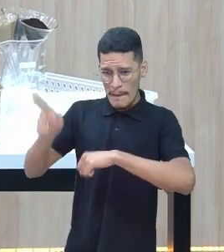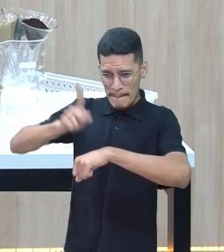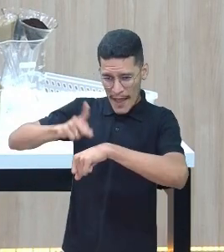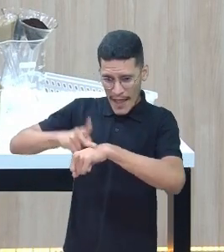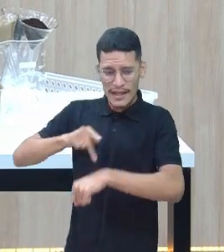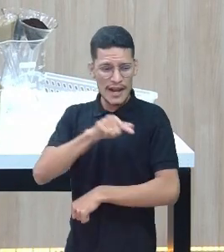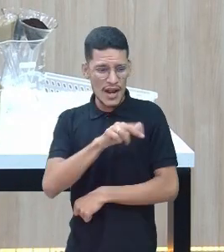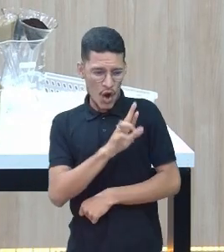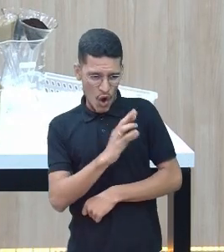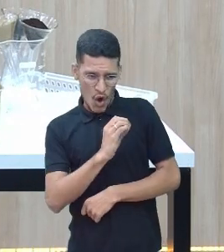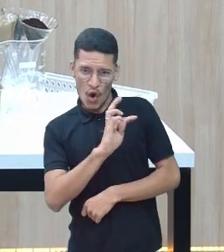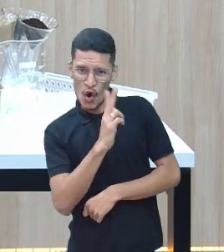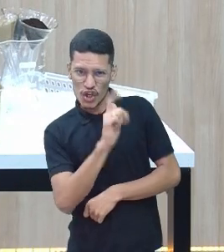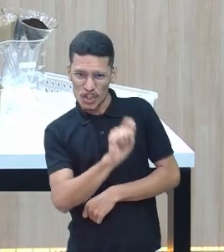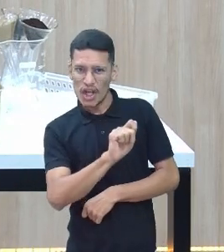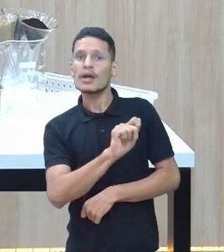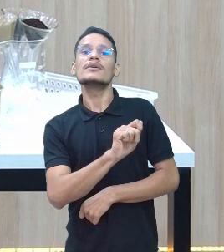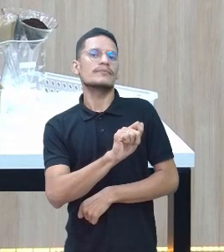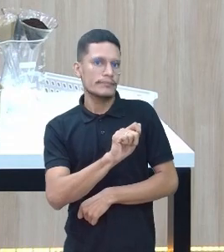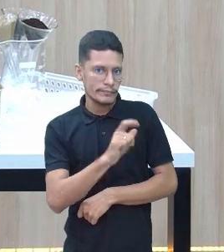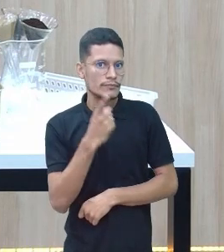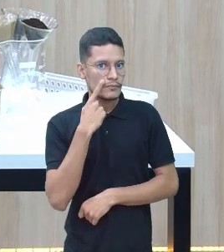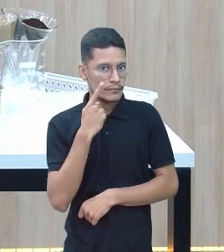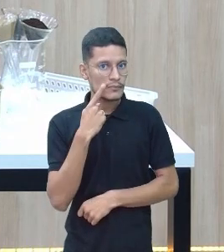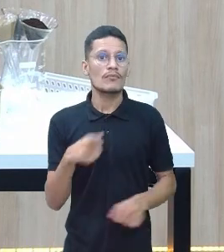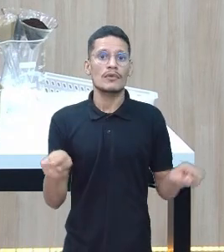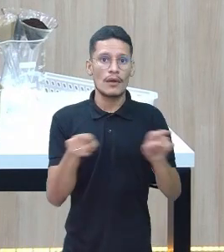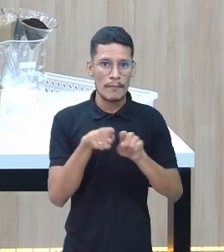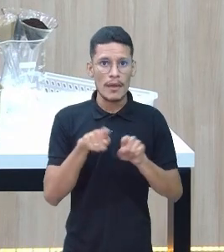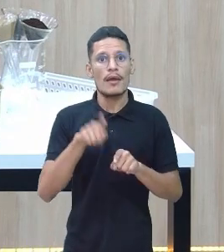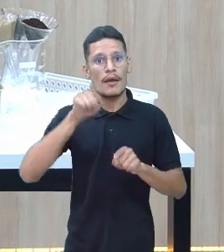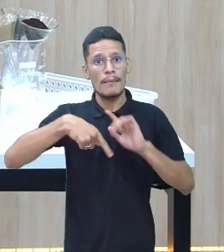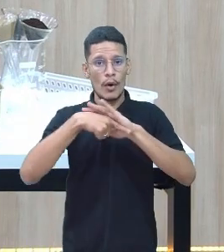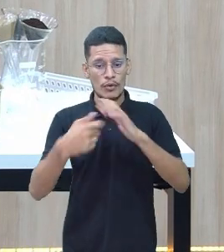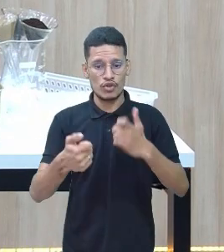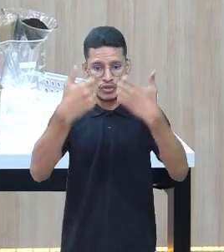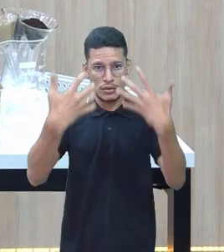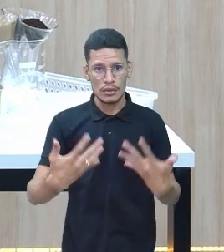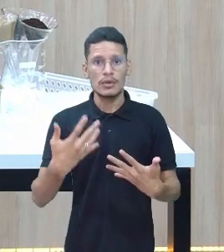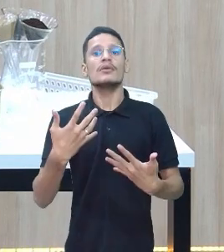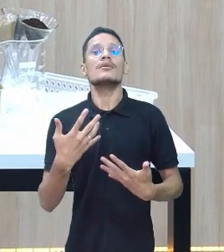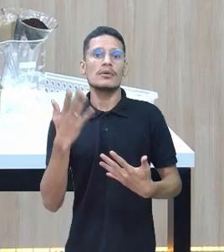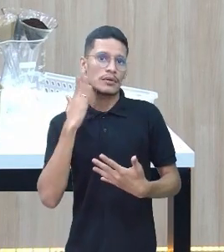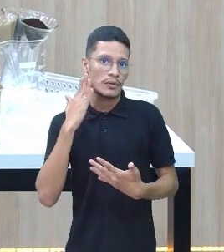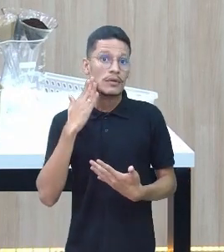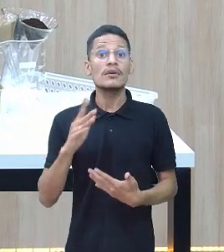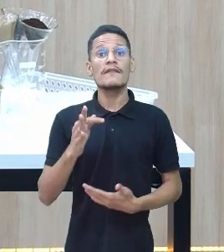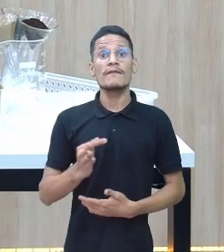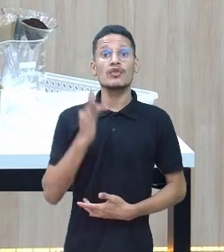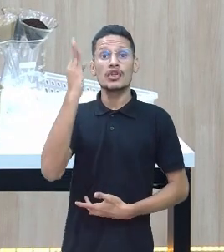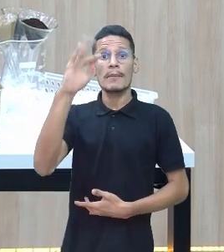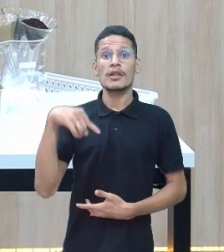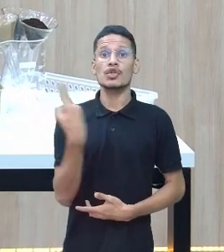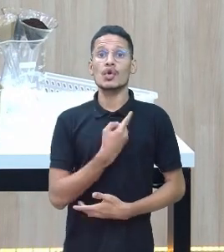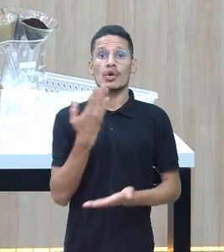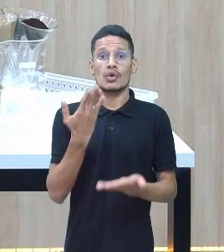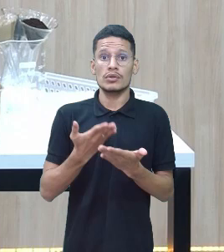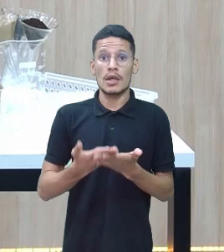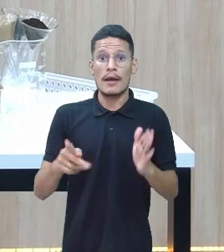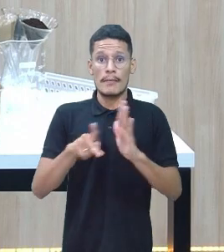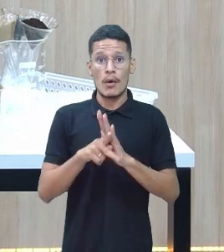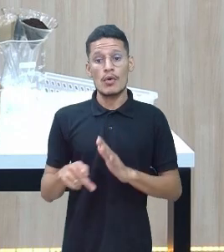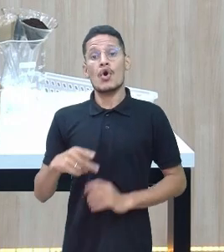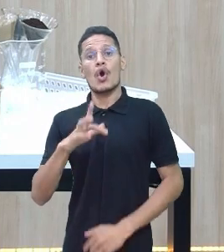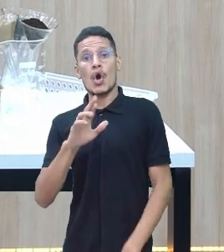é uma rocha. Então, também é a questão de uma explicação que a gente precisa. Futuramente, nós vamos estudar as